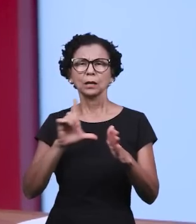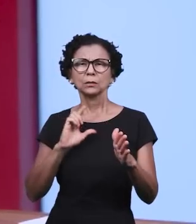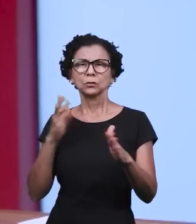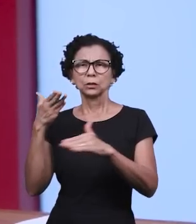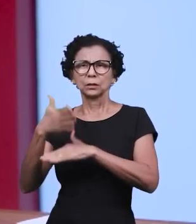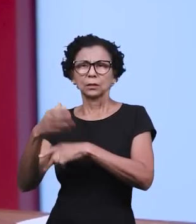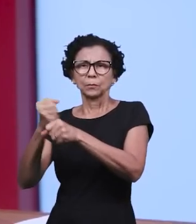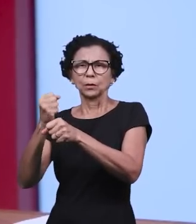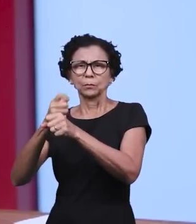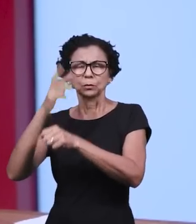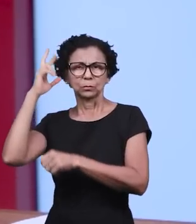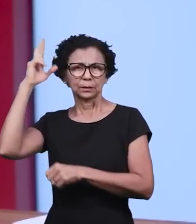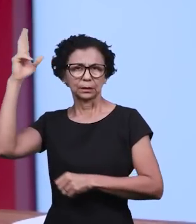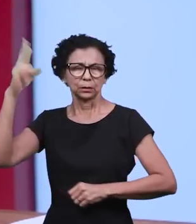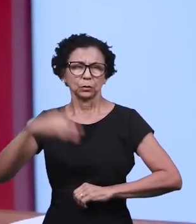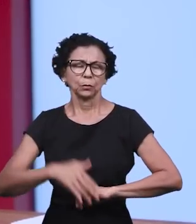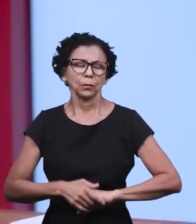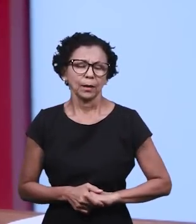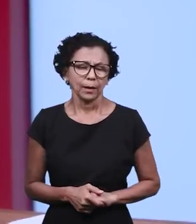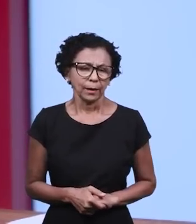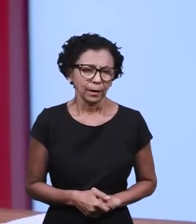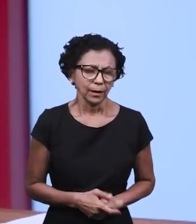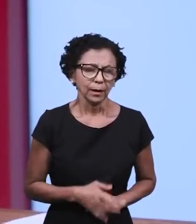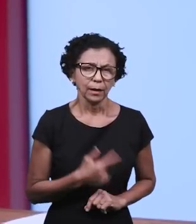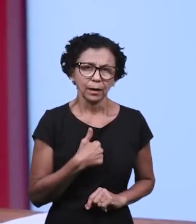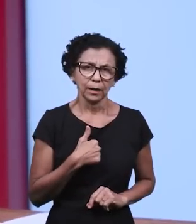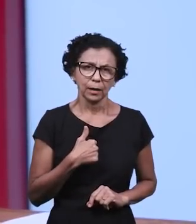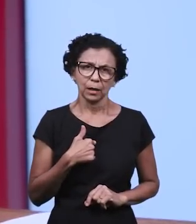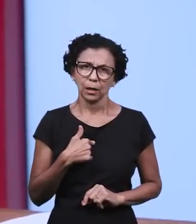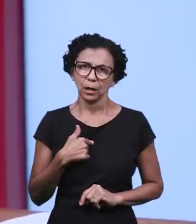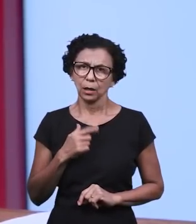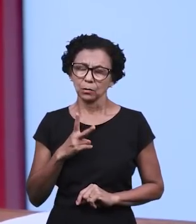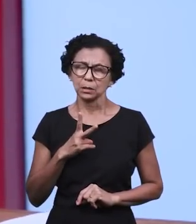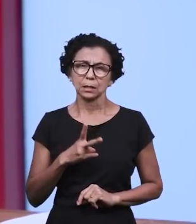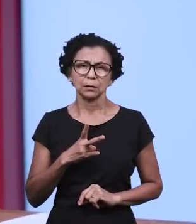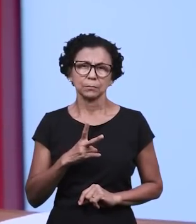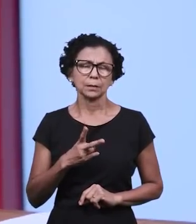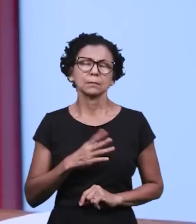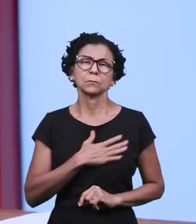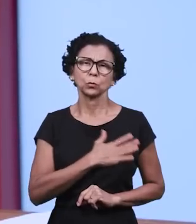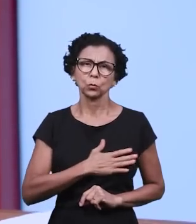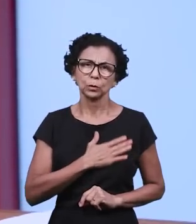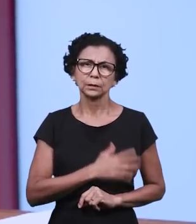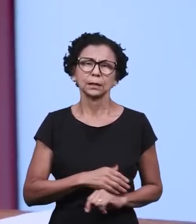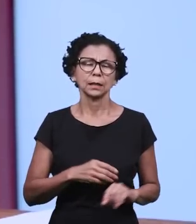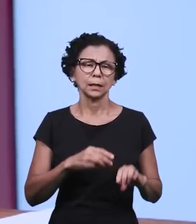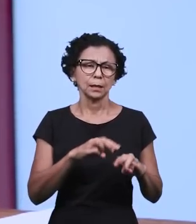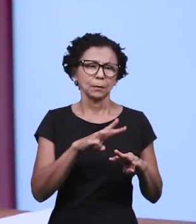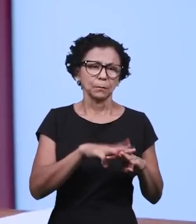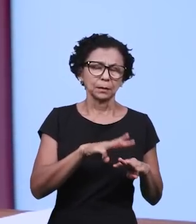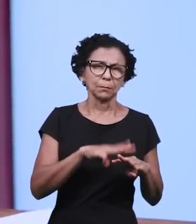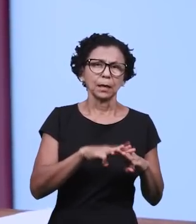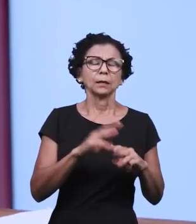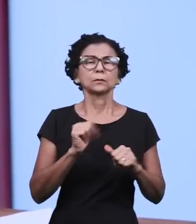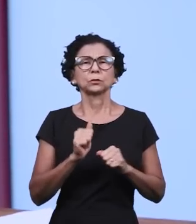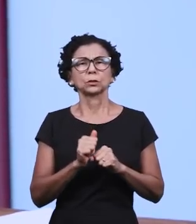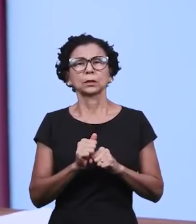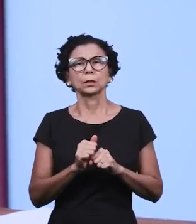abençoar-te-ei, e engrandecerei o teu nome, e tu serás uma bênção, e abençoarei os que